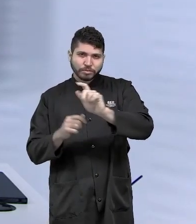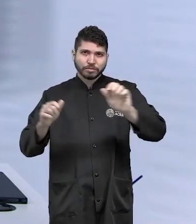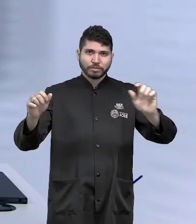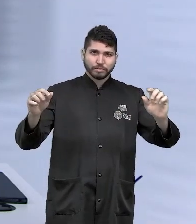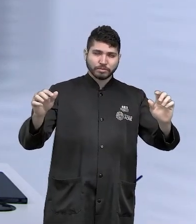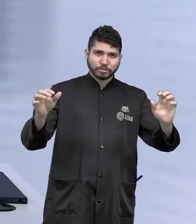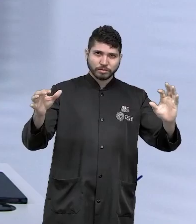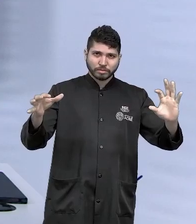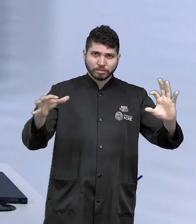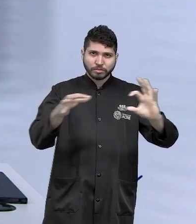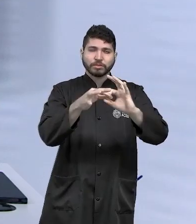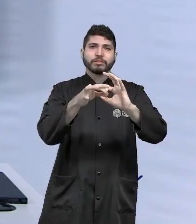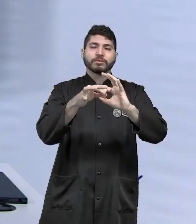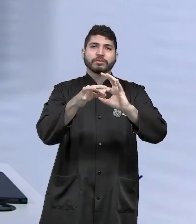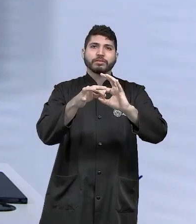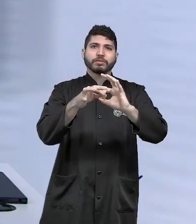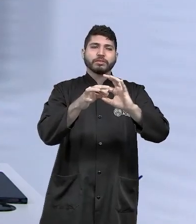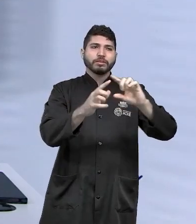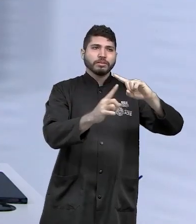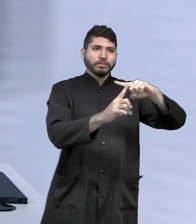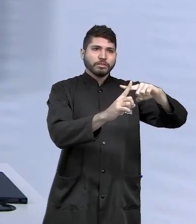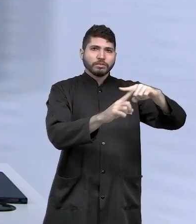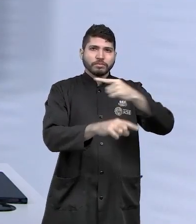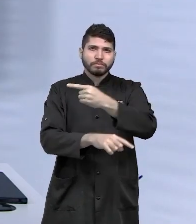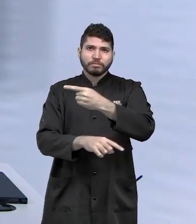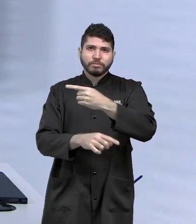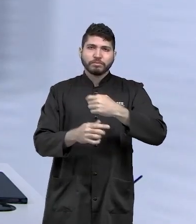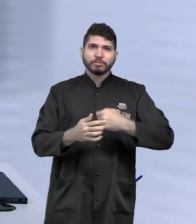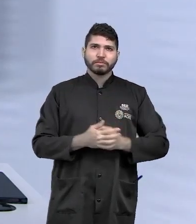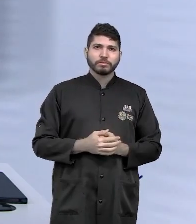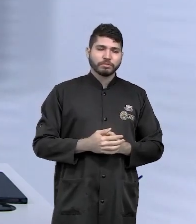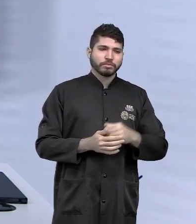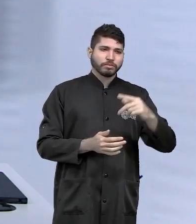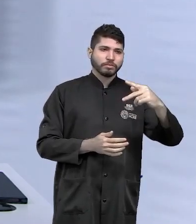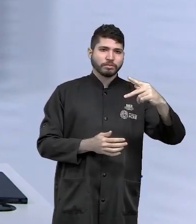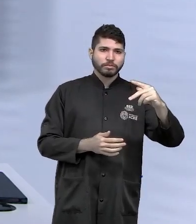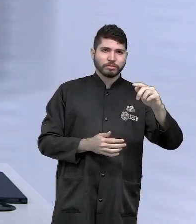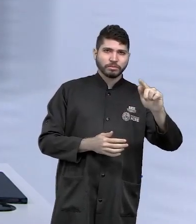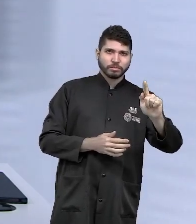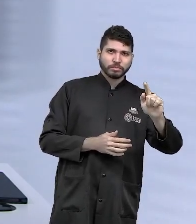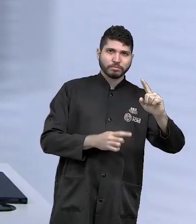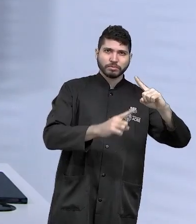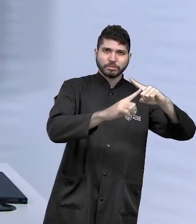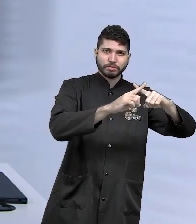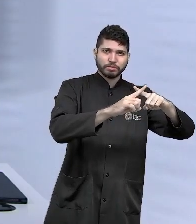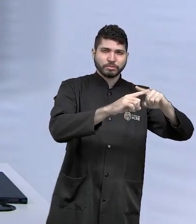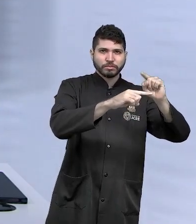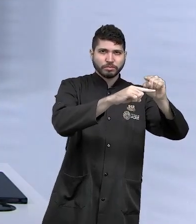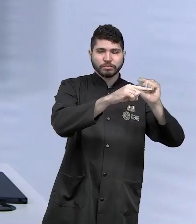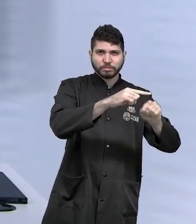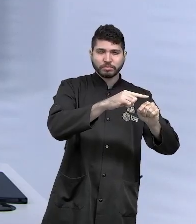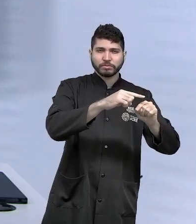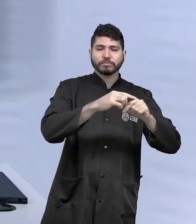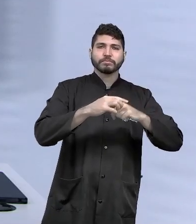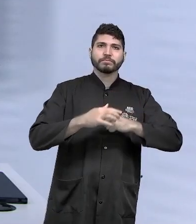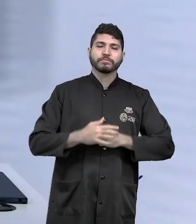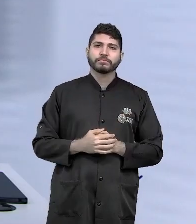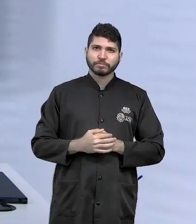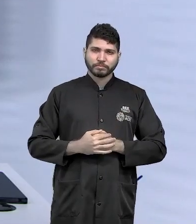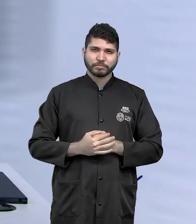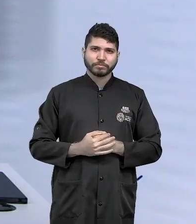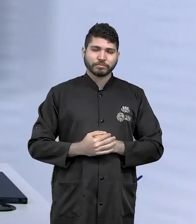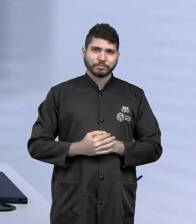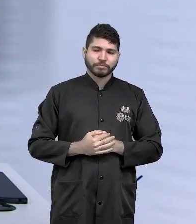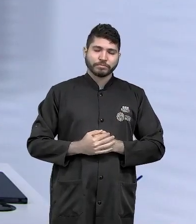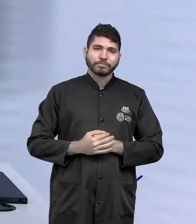adição e subtração. A PG envolve multiplicação e divisão. São dicas legais para você diferenciar uma